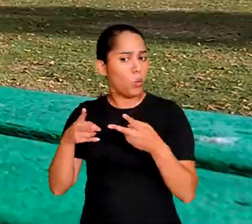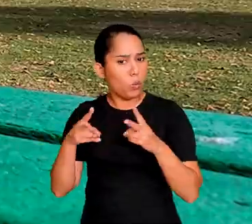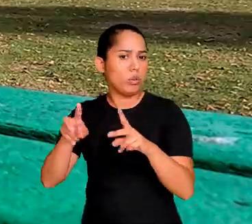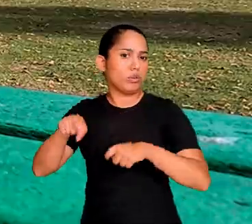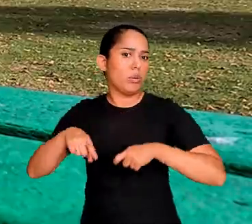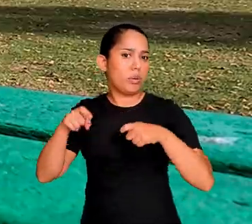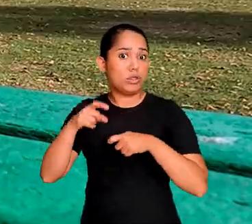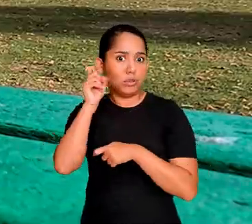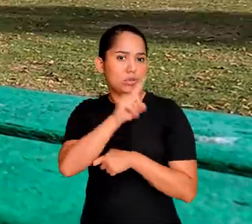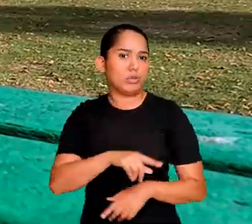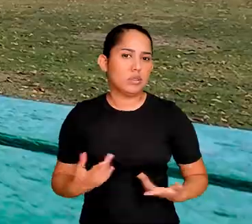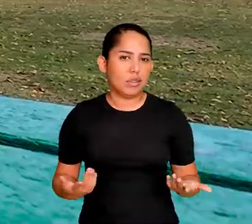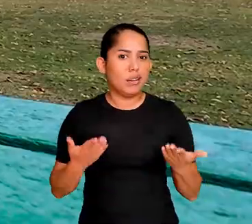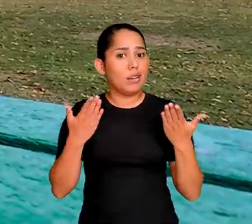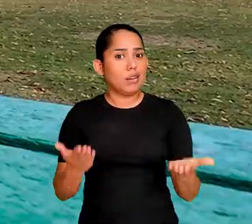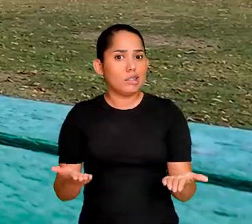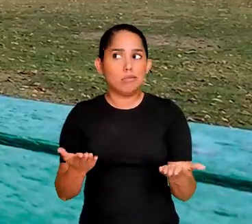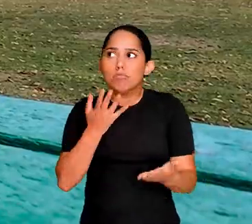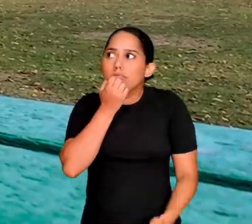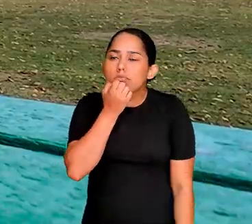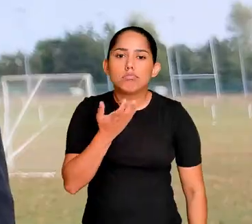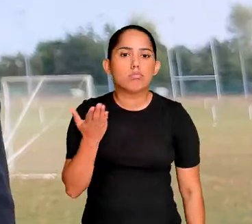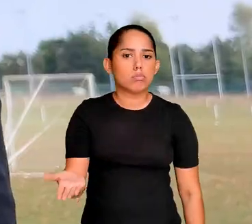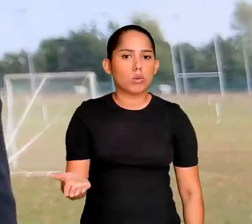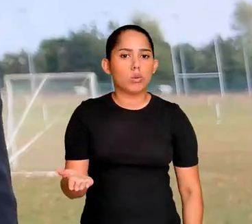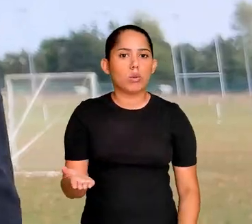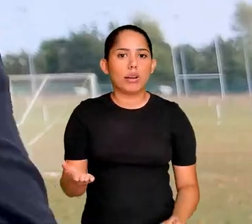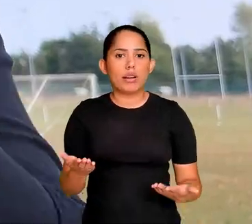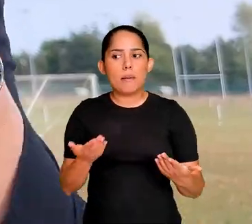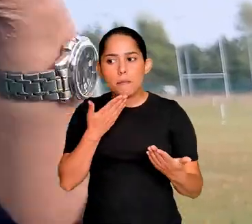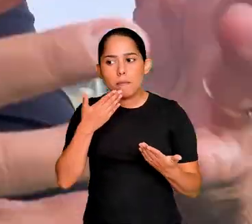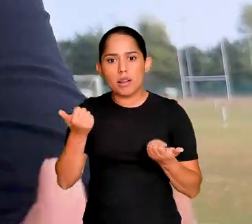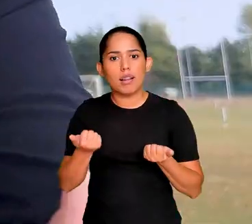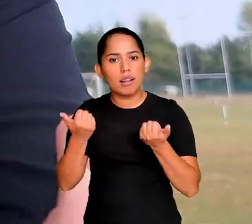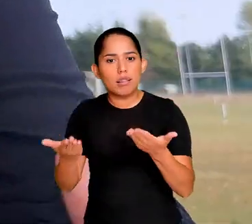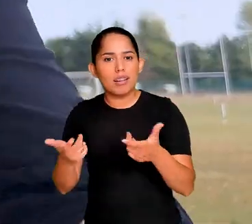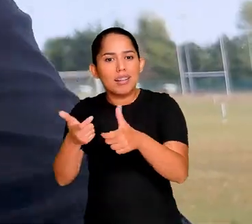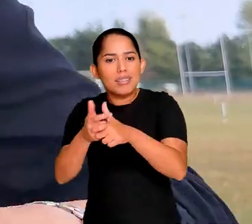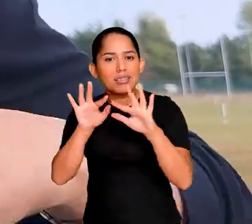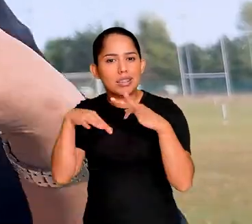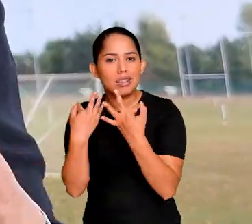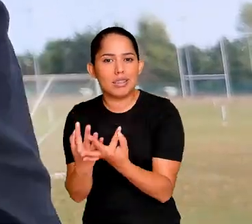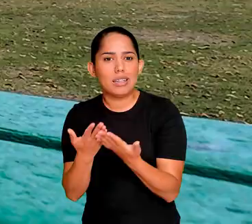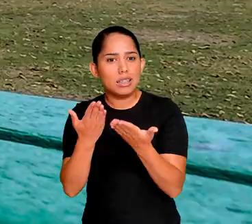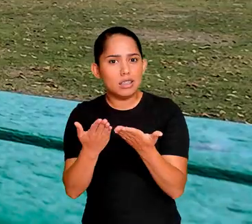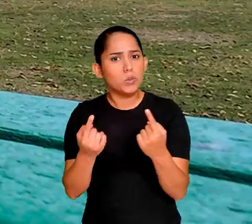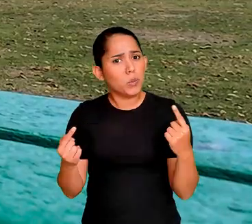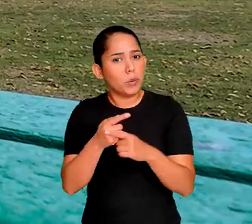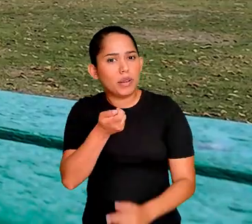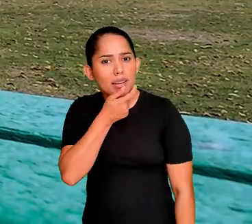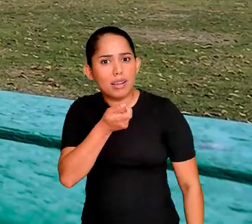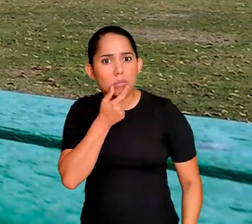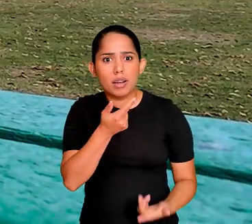to continue their agriculture. If this is something so good, why don't we take it to the small farmer? This can actually be a